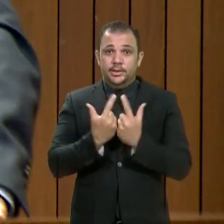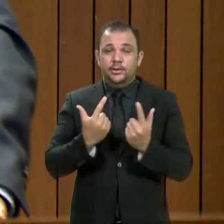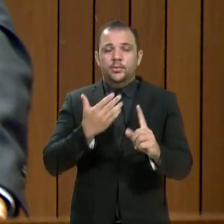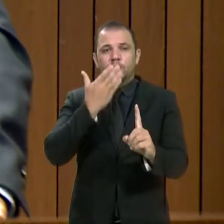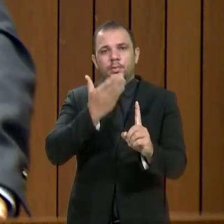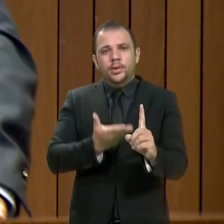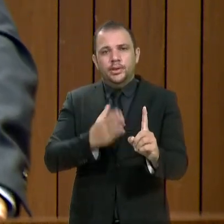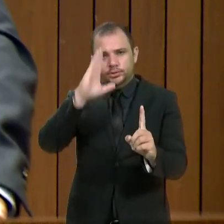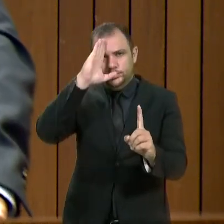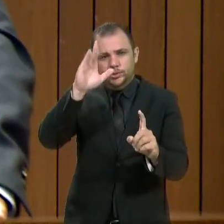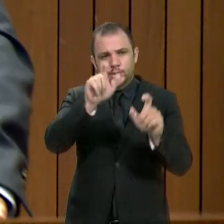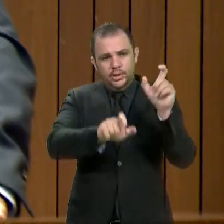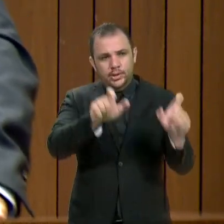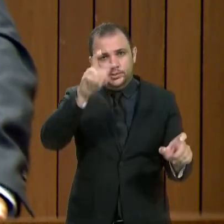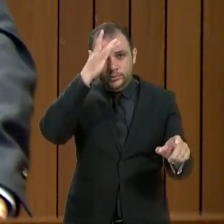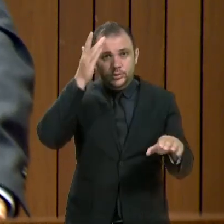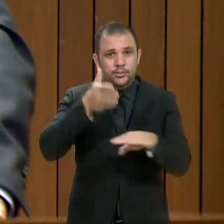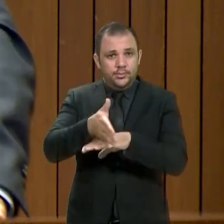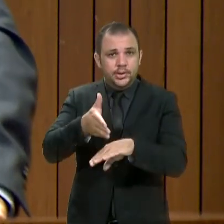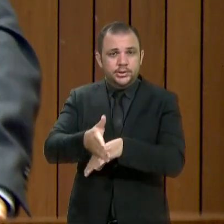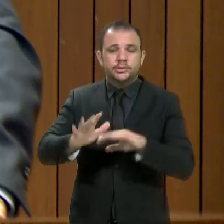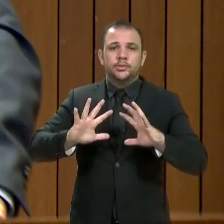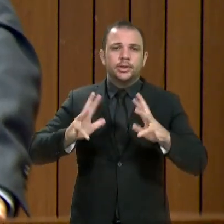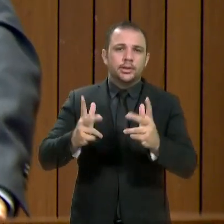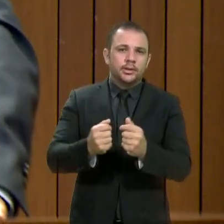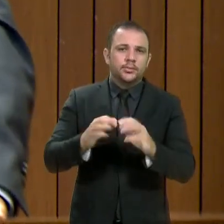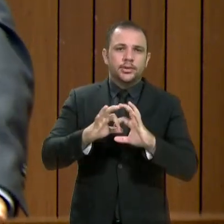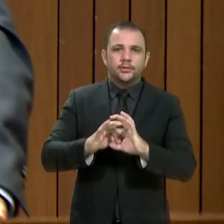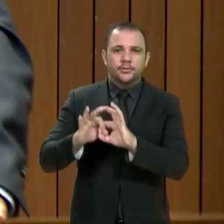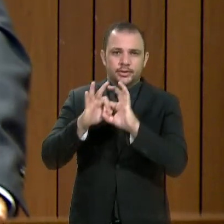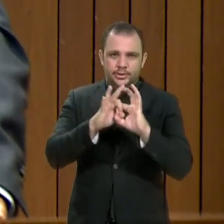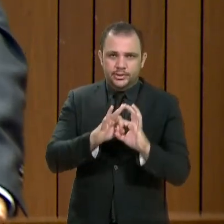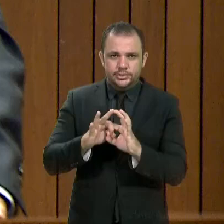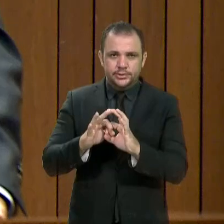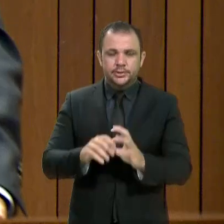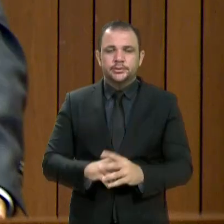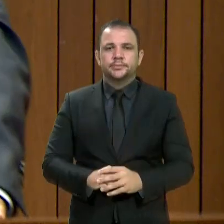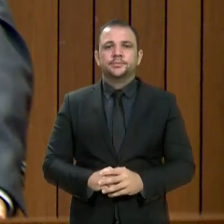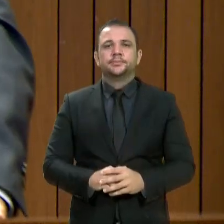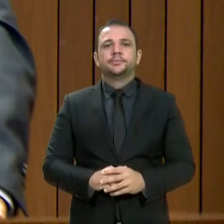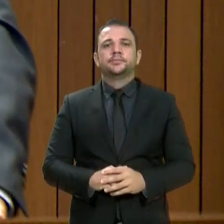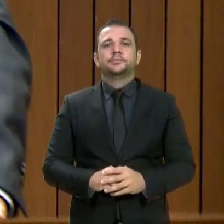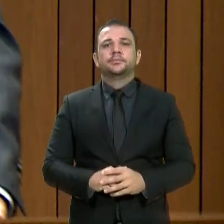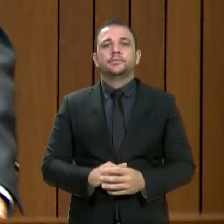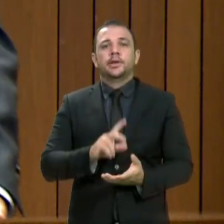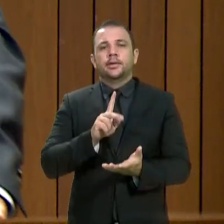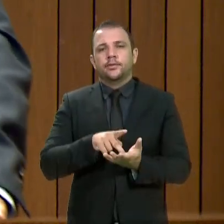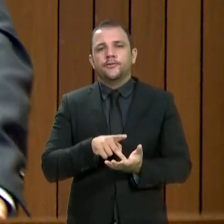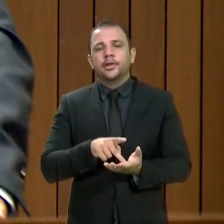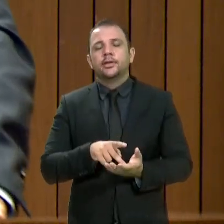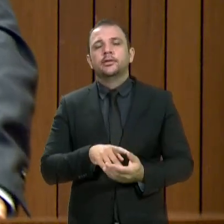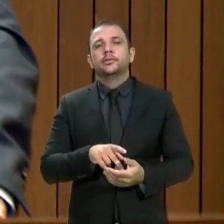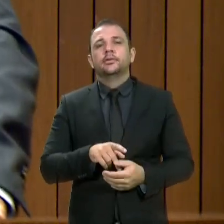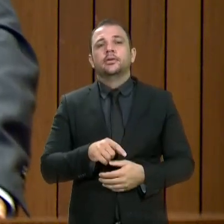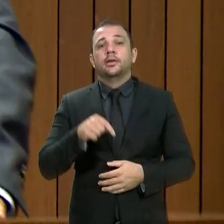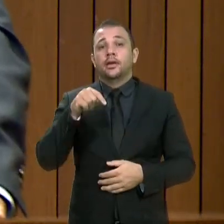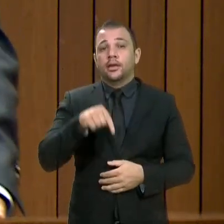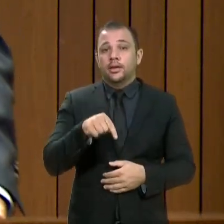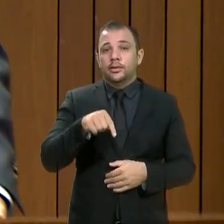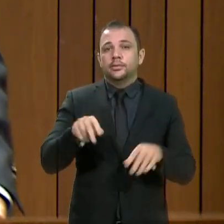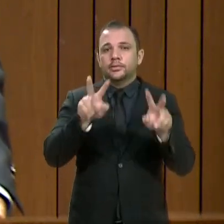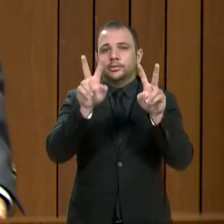aos atores envolvidos diretamente na campanha da fraternidade. De fato, aqui foi colocado o tema da